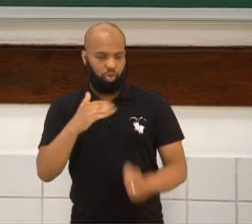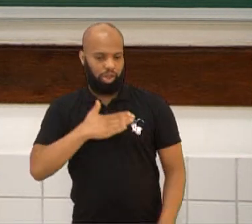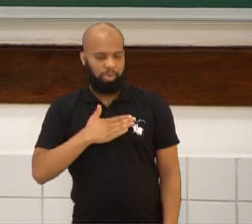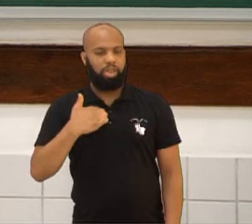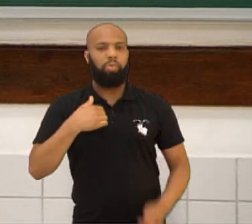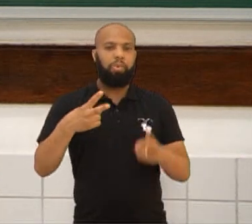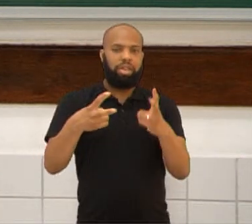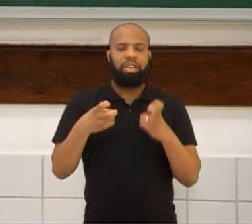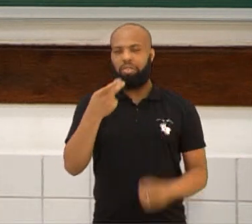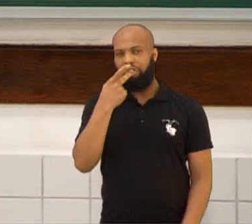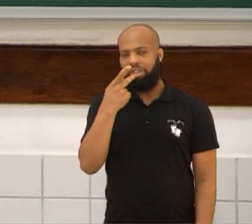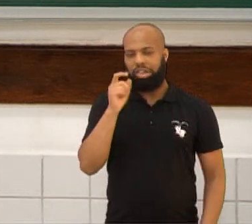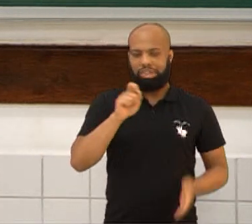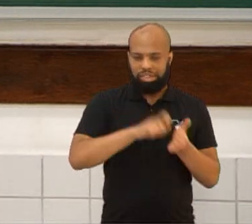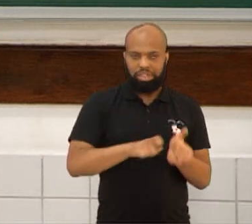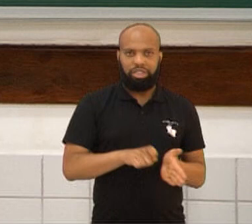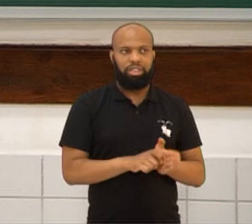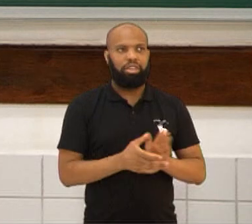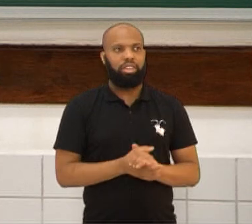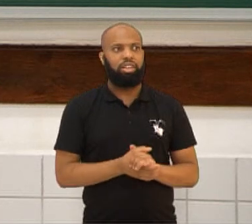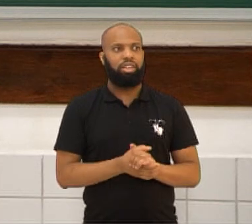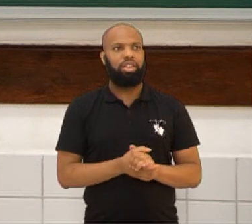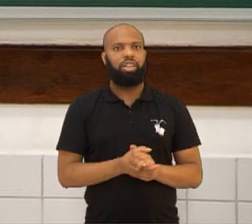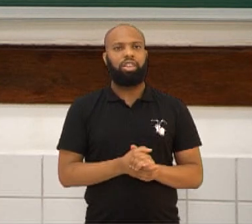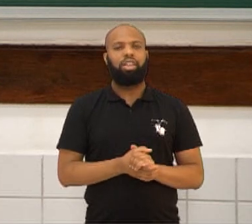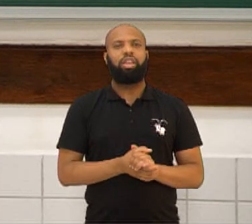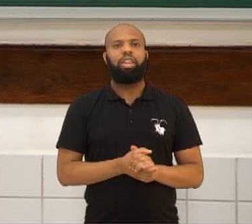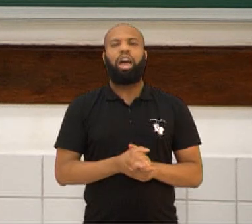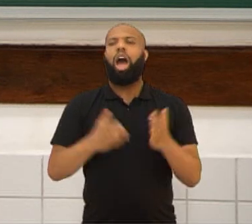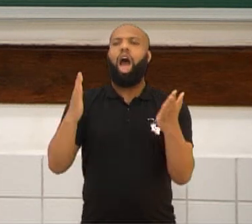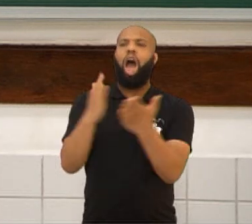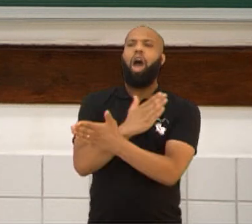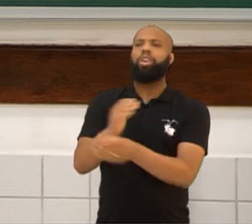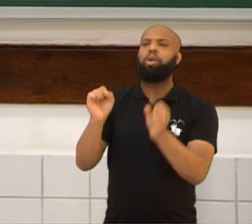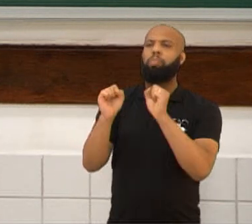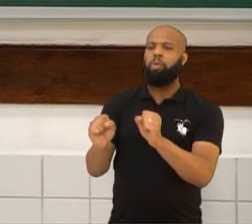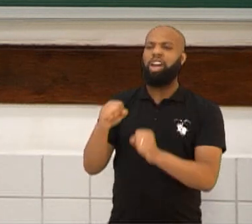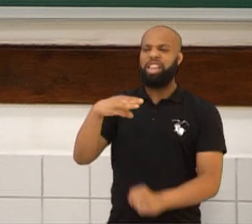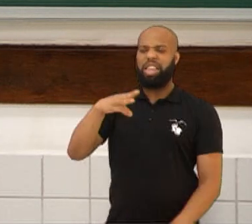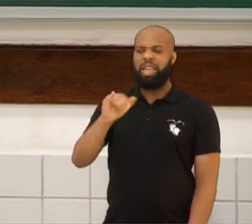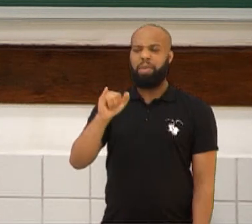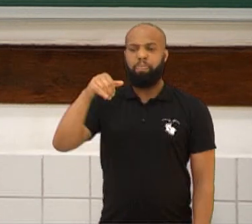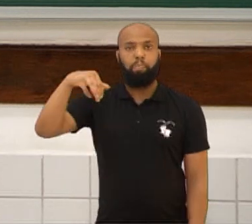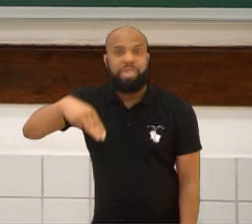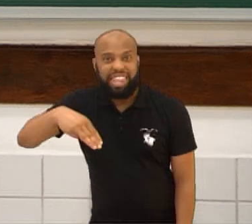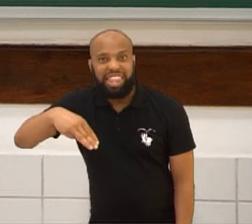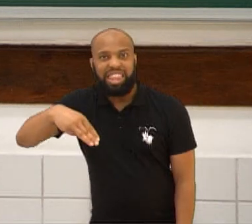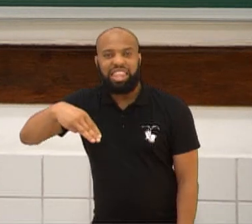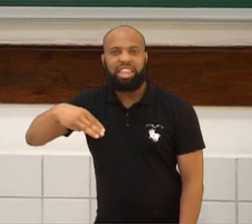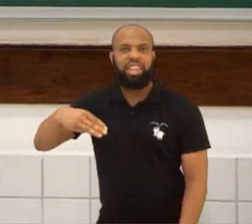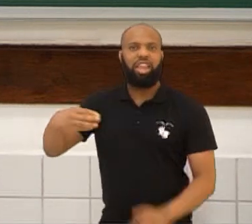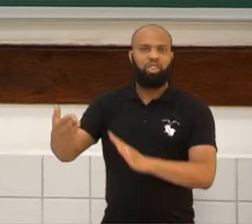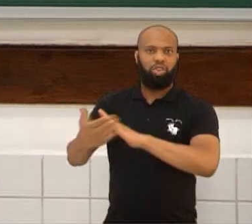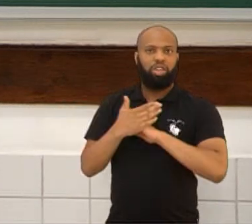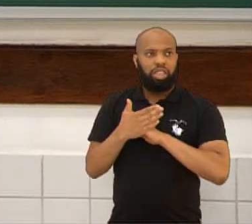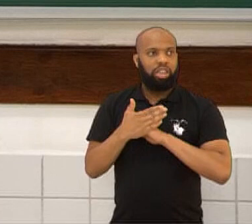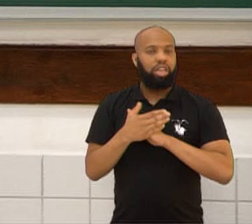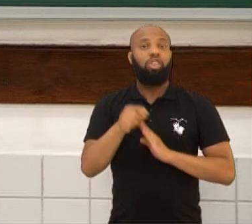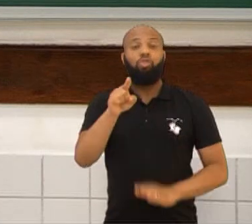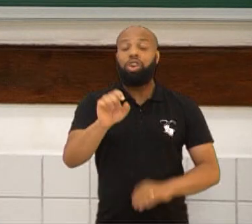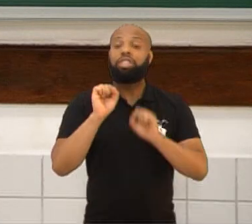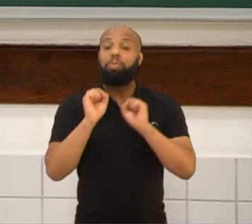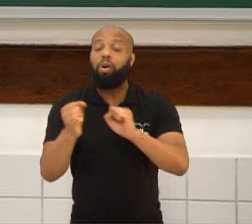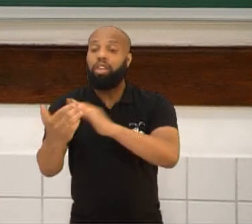muitas pessoas dizendo assim, alguém pode me ajudar? Gente, não. Você pode